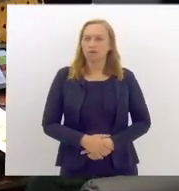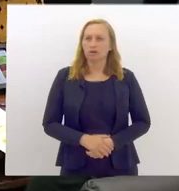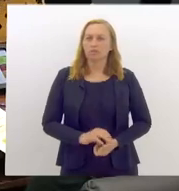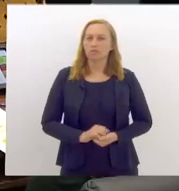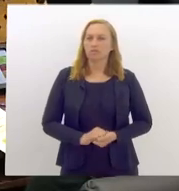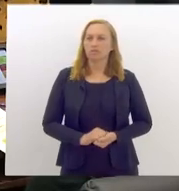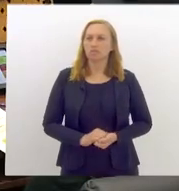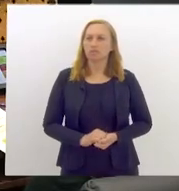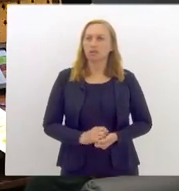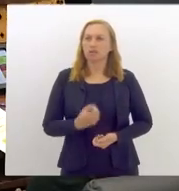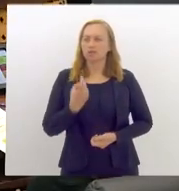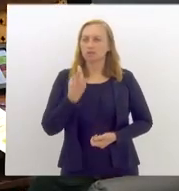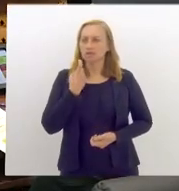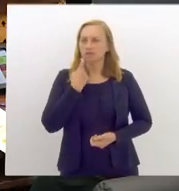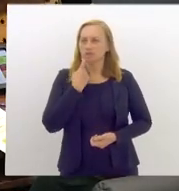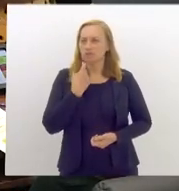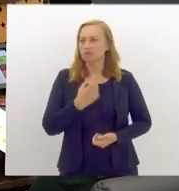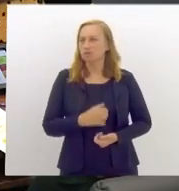sexta